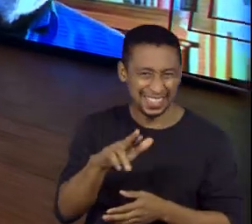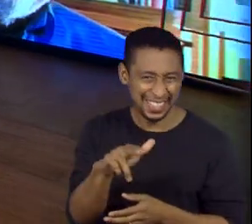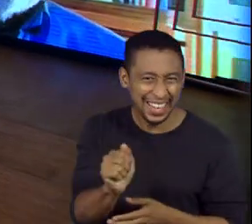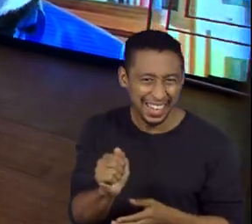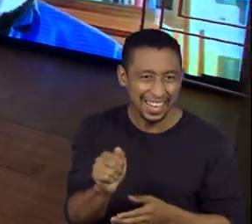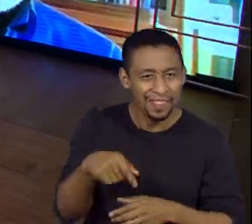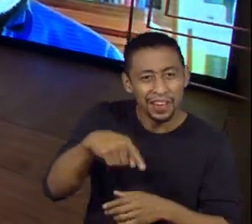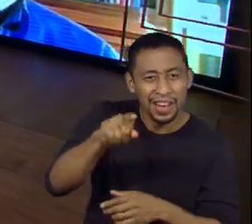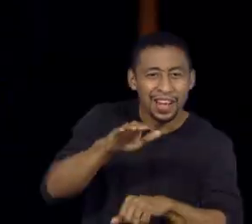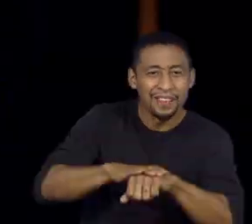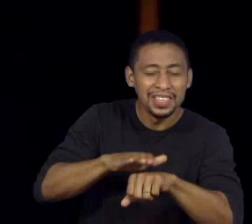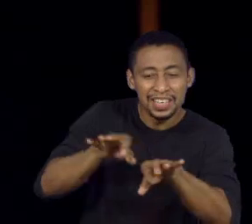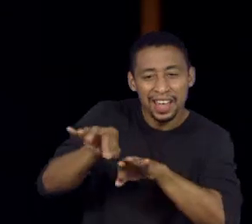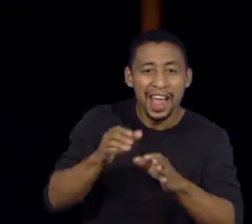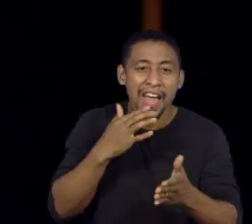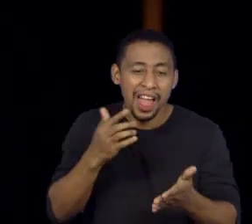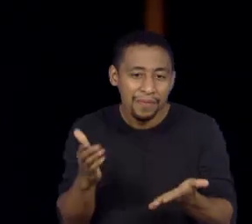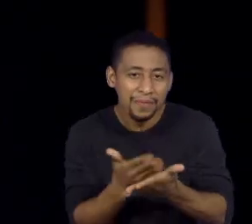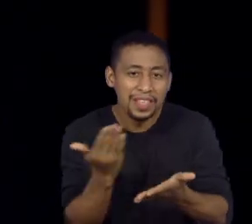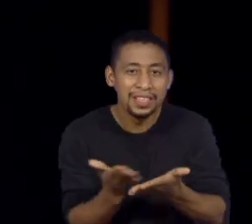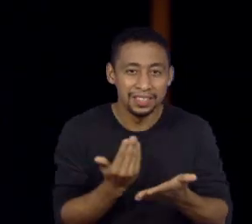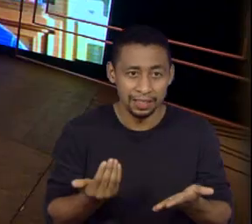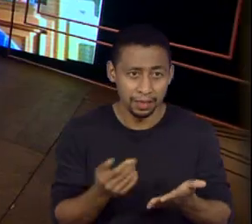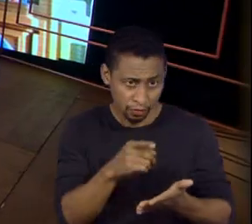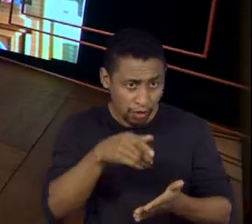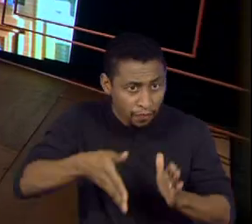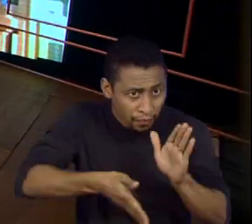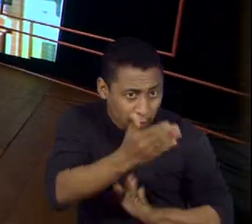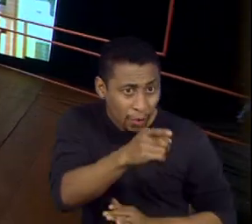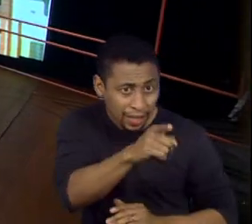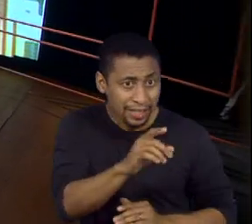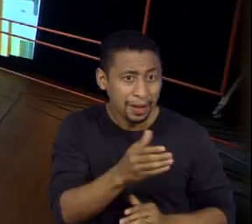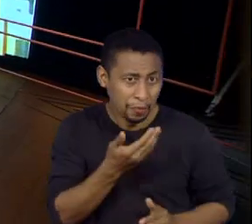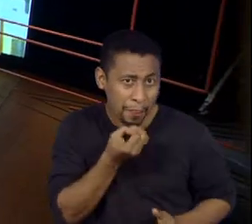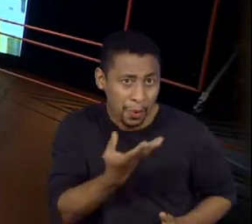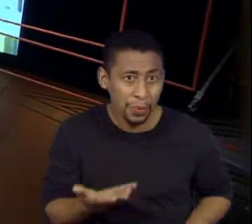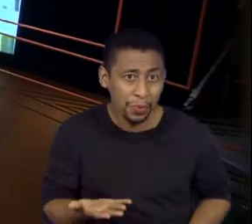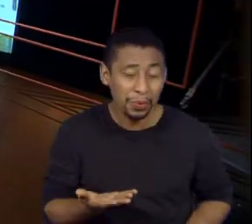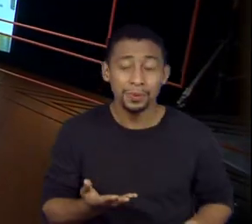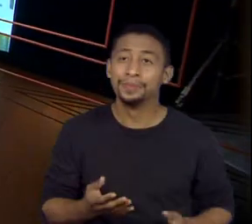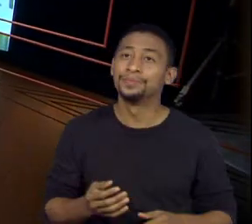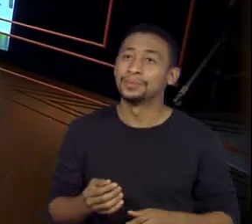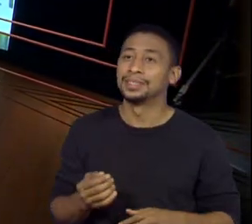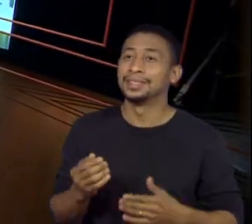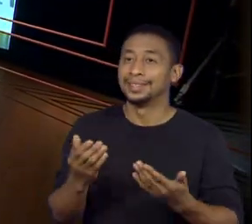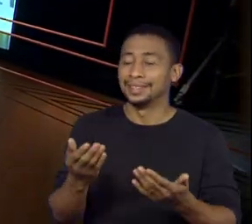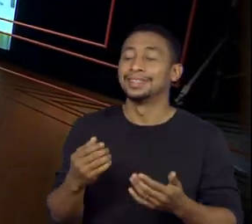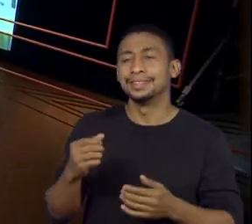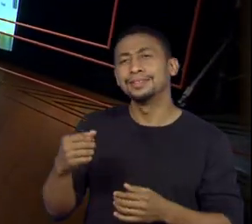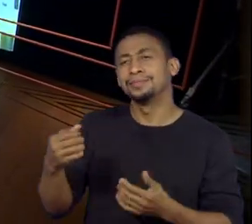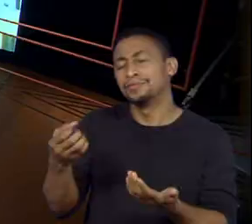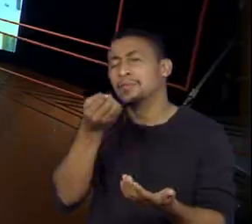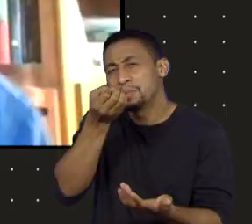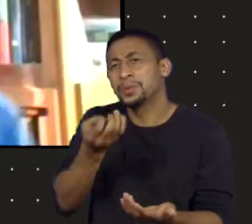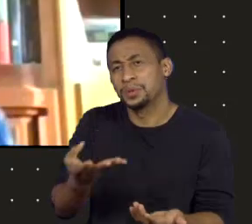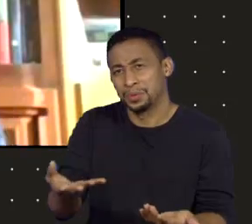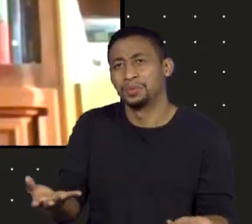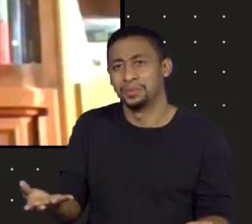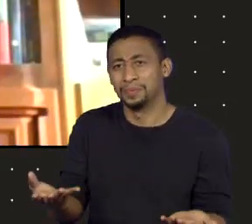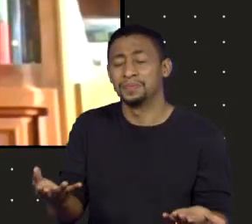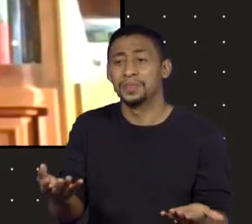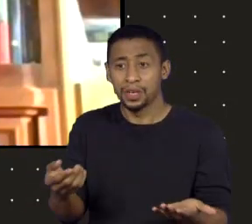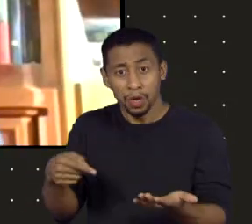foi. Valeu o conselho do Tivita? Foi fundamental, porque,